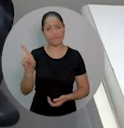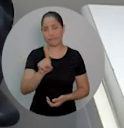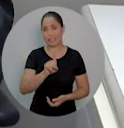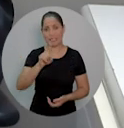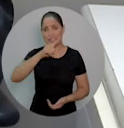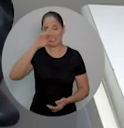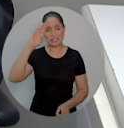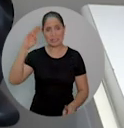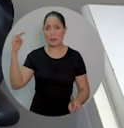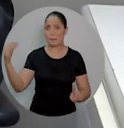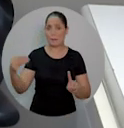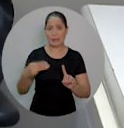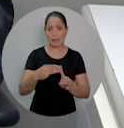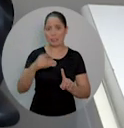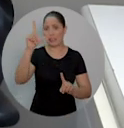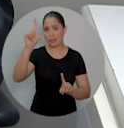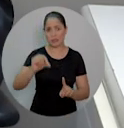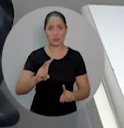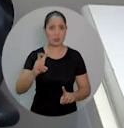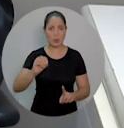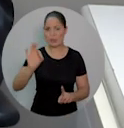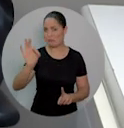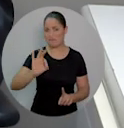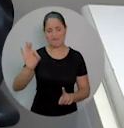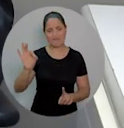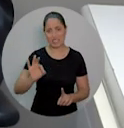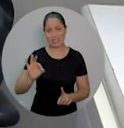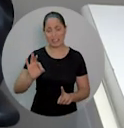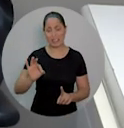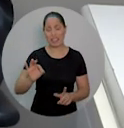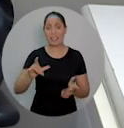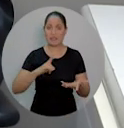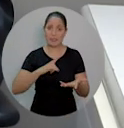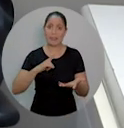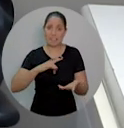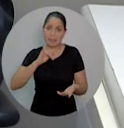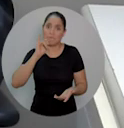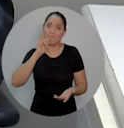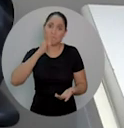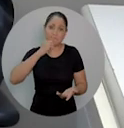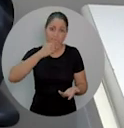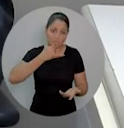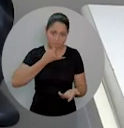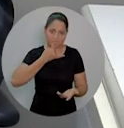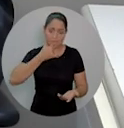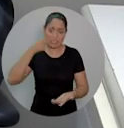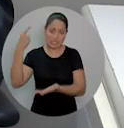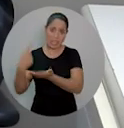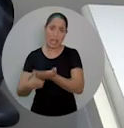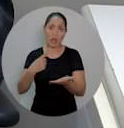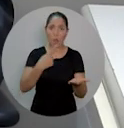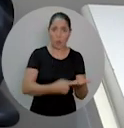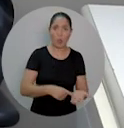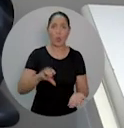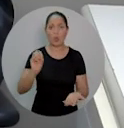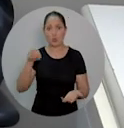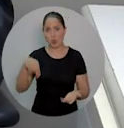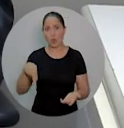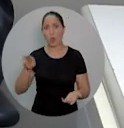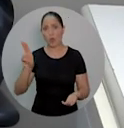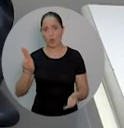com essa redução e vai frustrar o acordo que